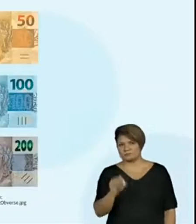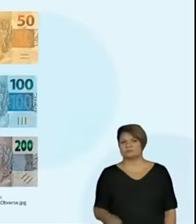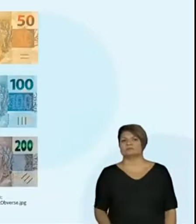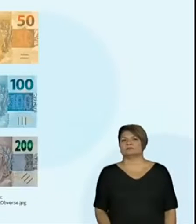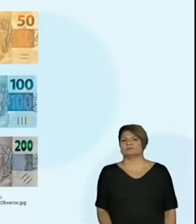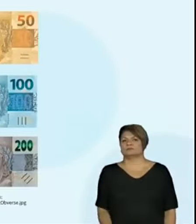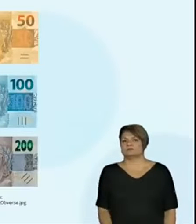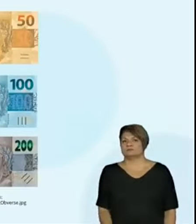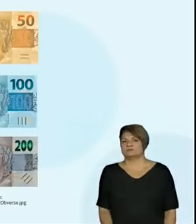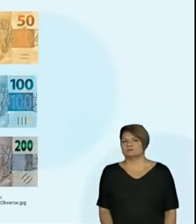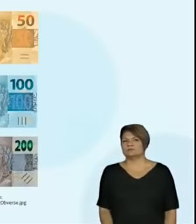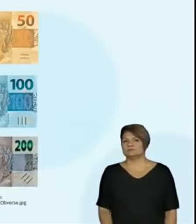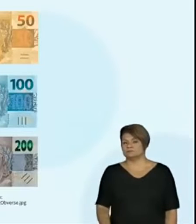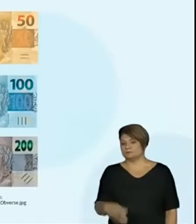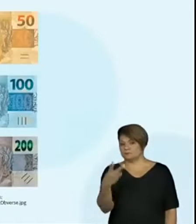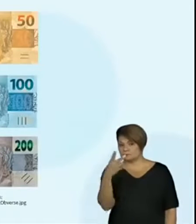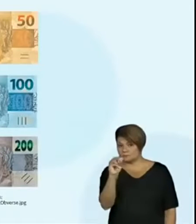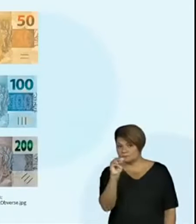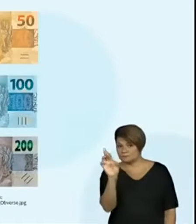10.